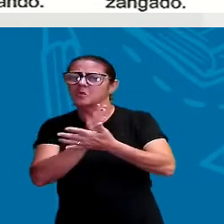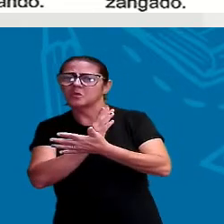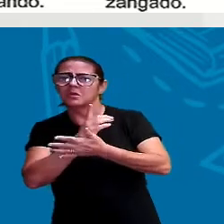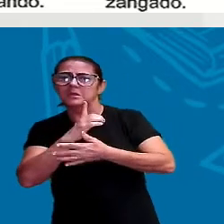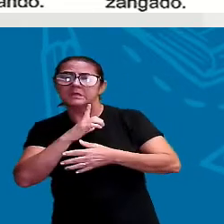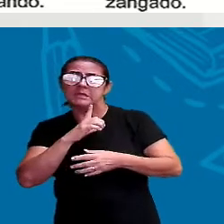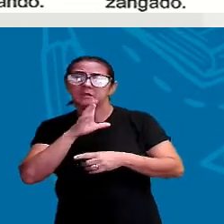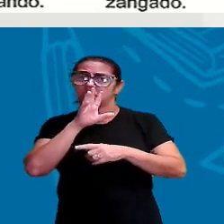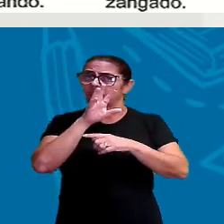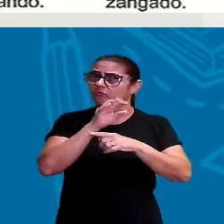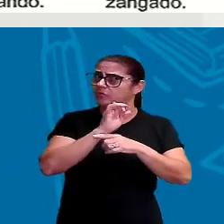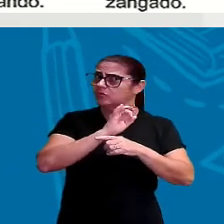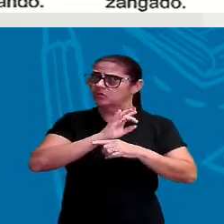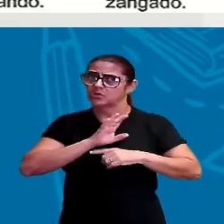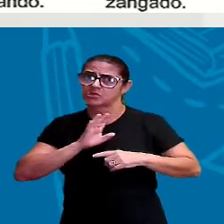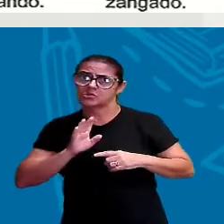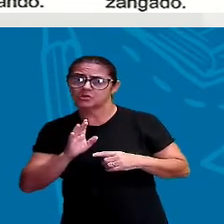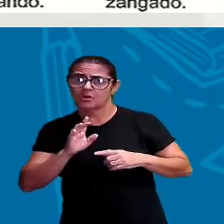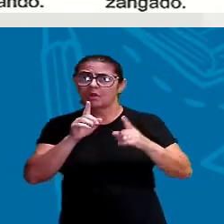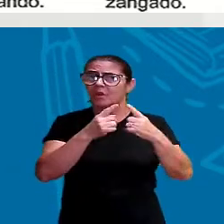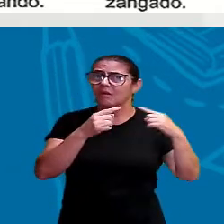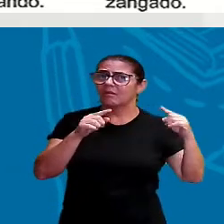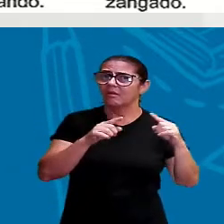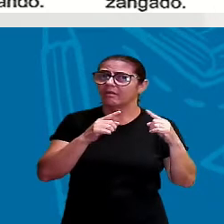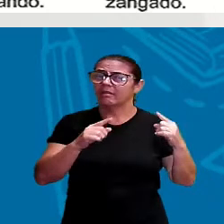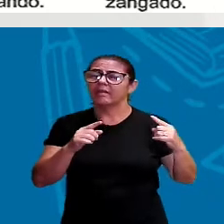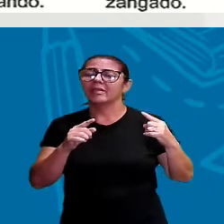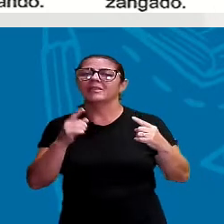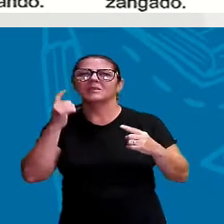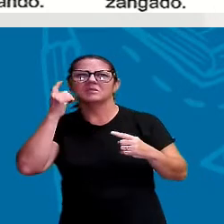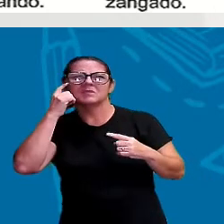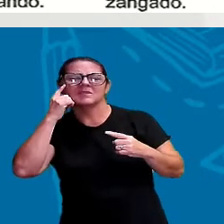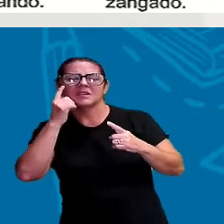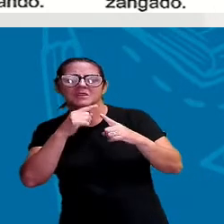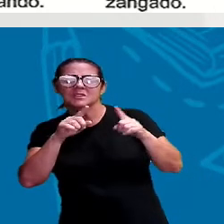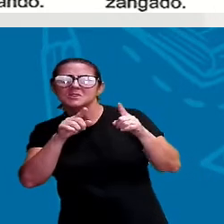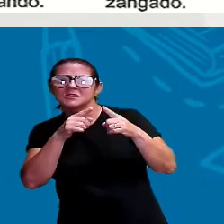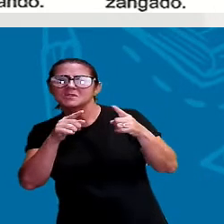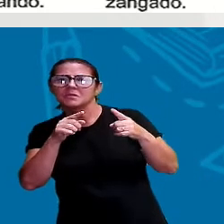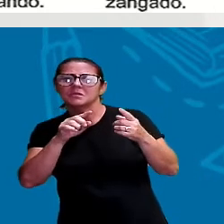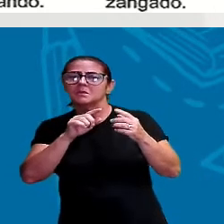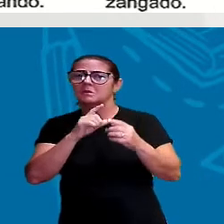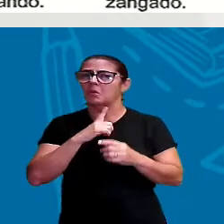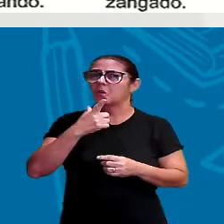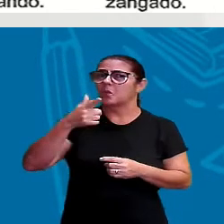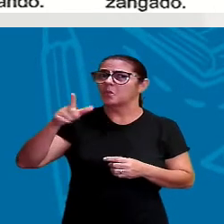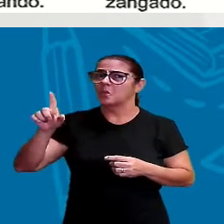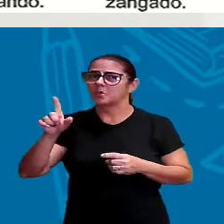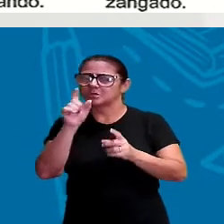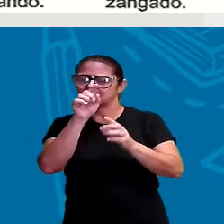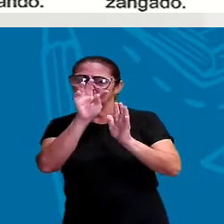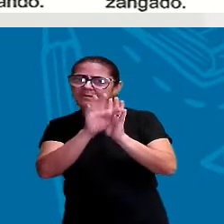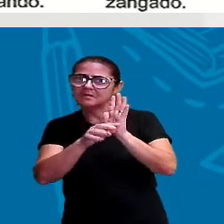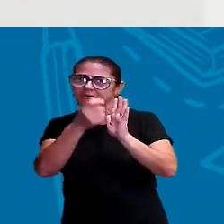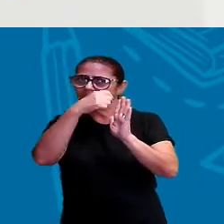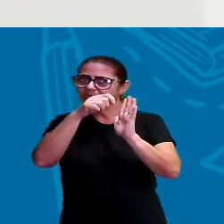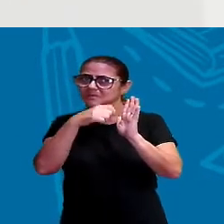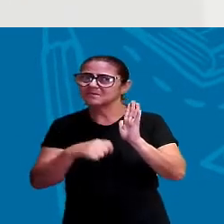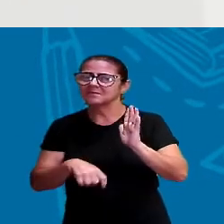símbolos. E é exatamente isso que faz a diferença na hora de você interpretar. Certo?